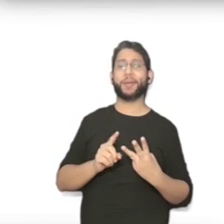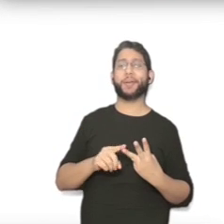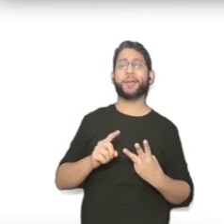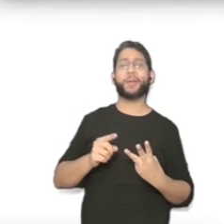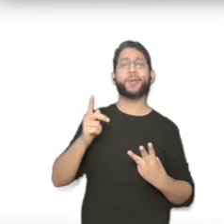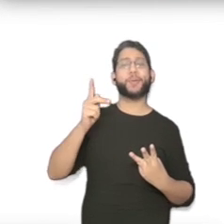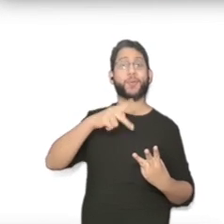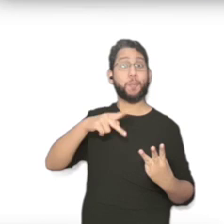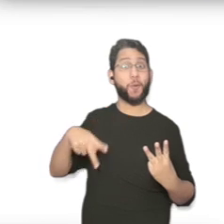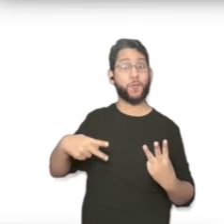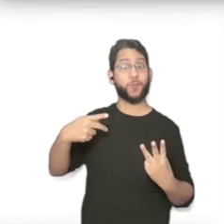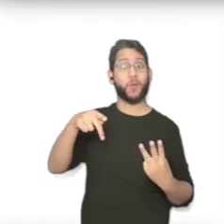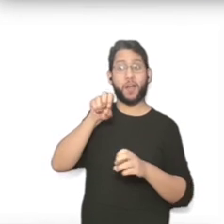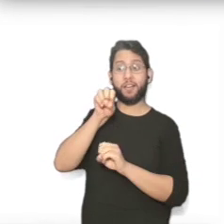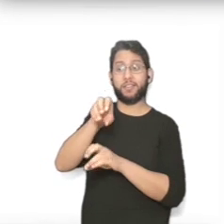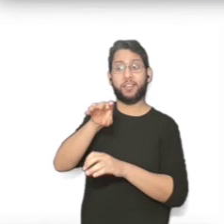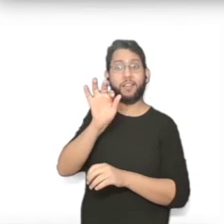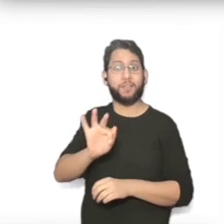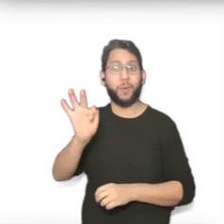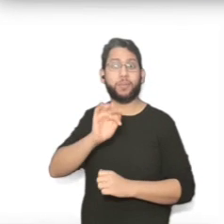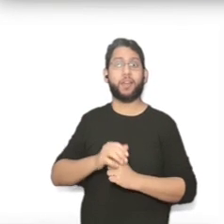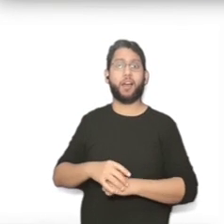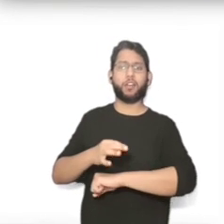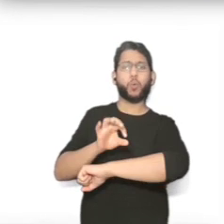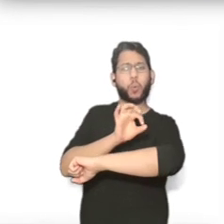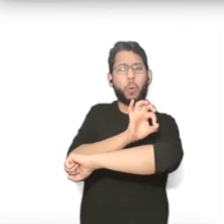professor universitário,